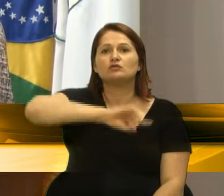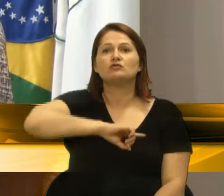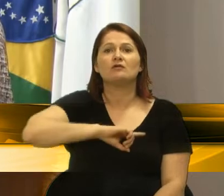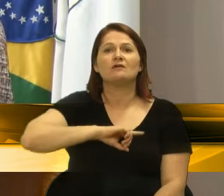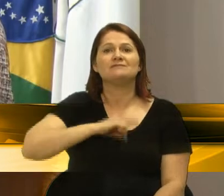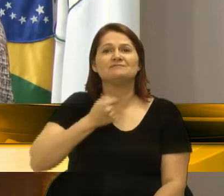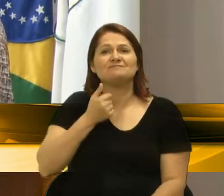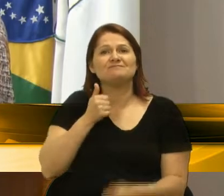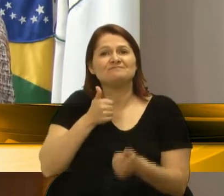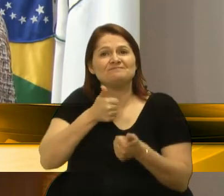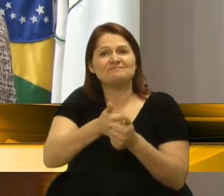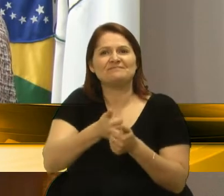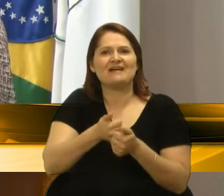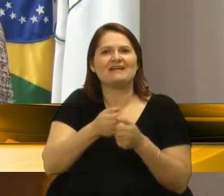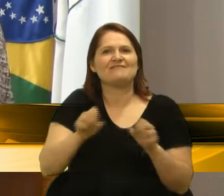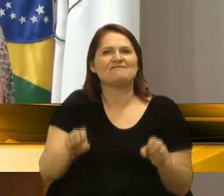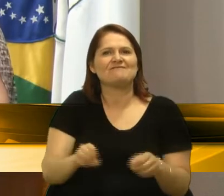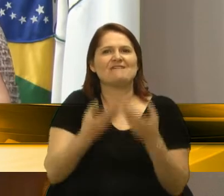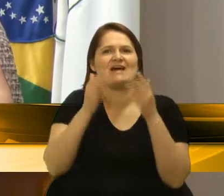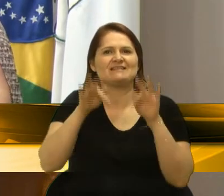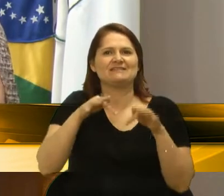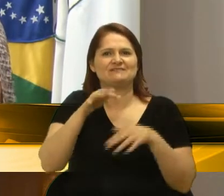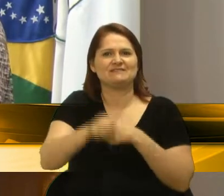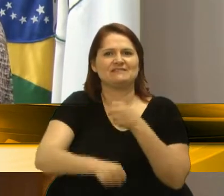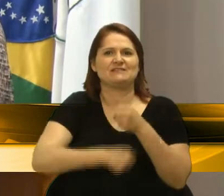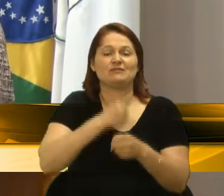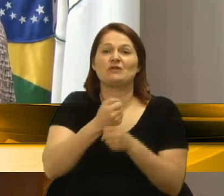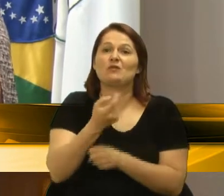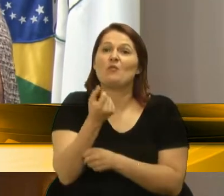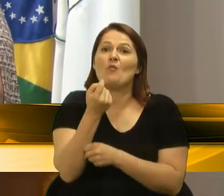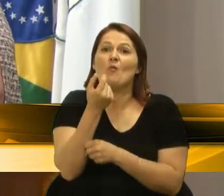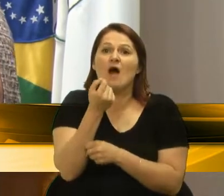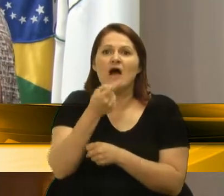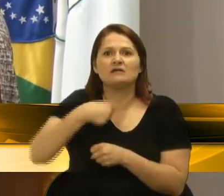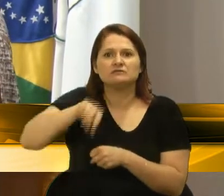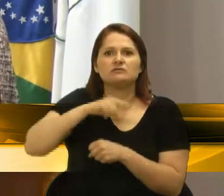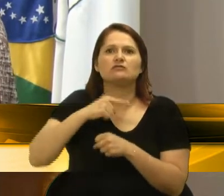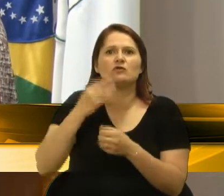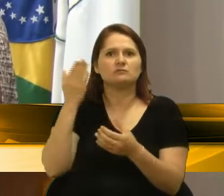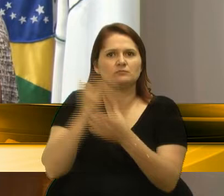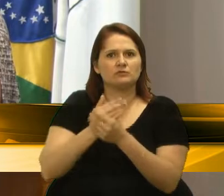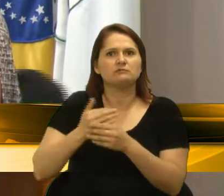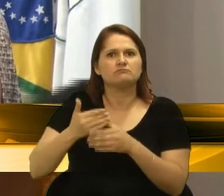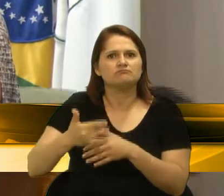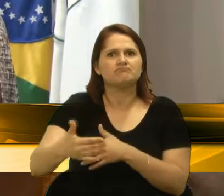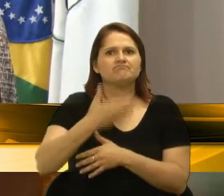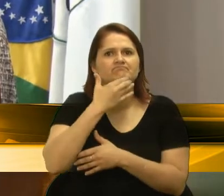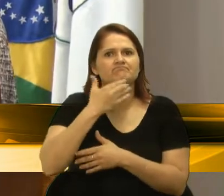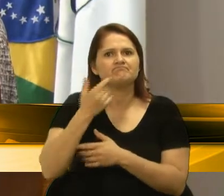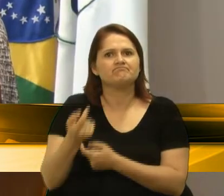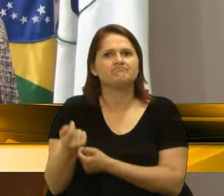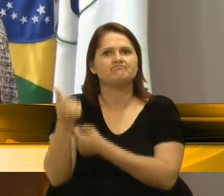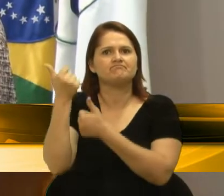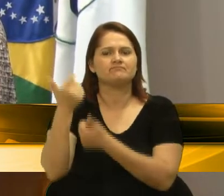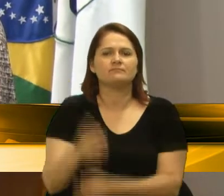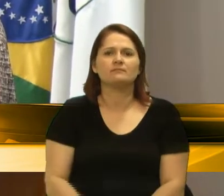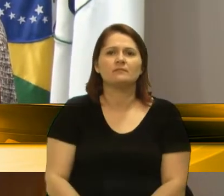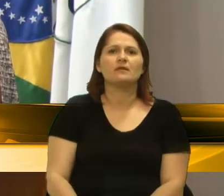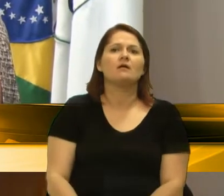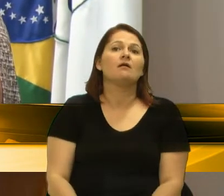de ano e quase entramos elas adentro com este processo, onde deveríamos